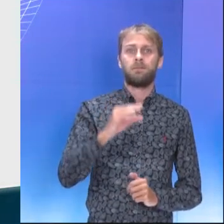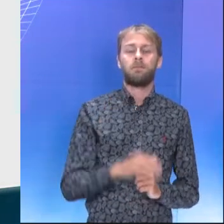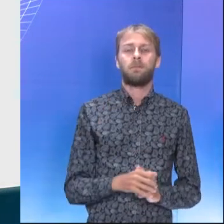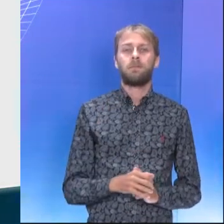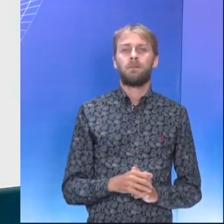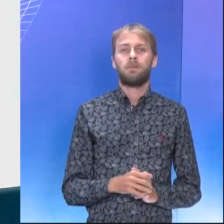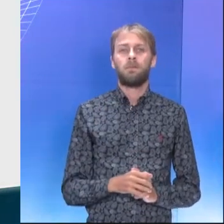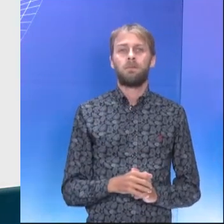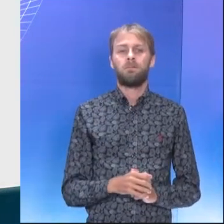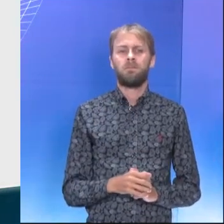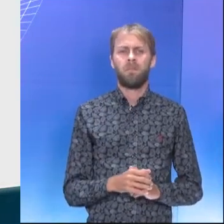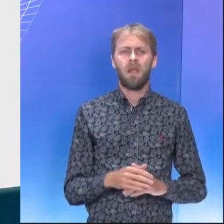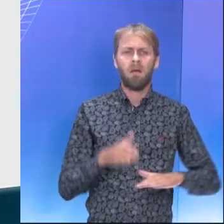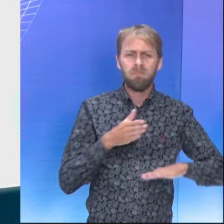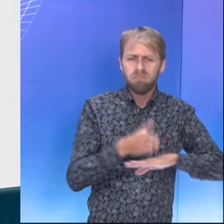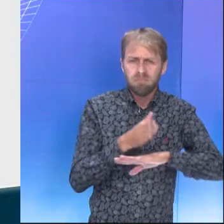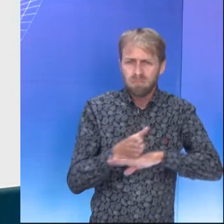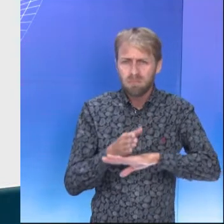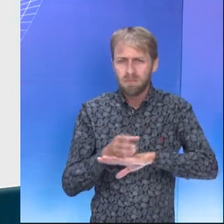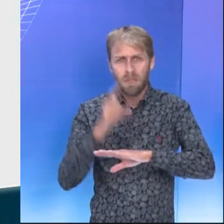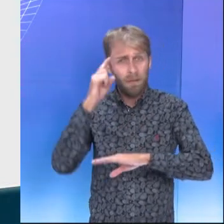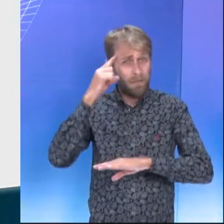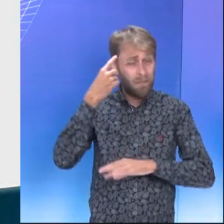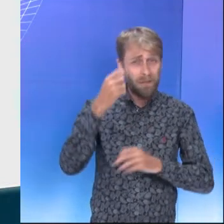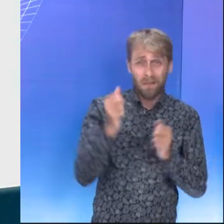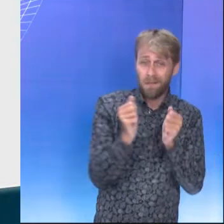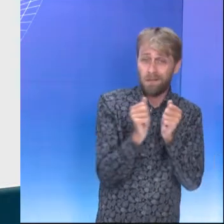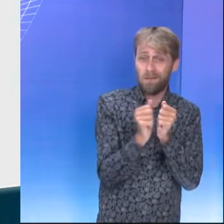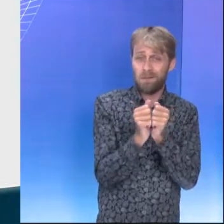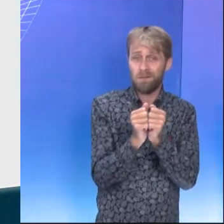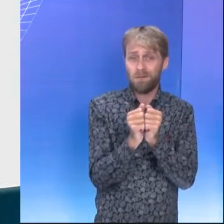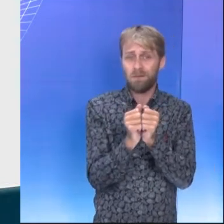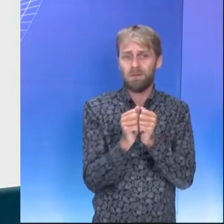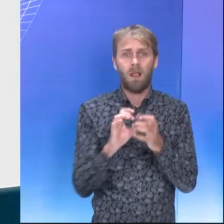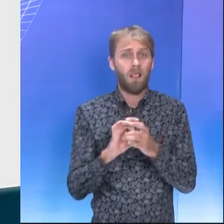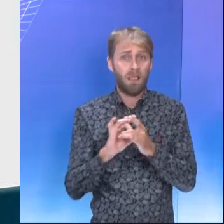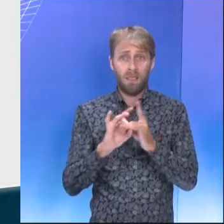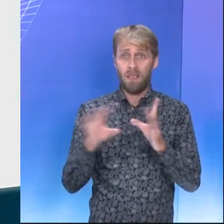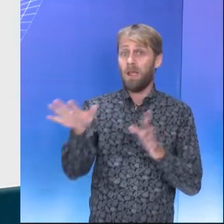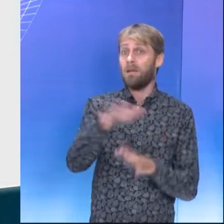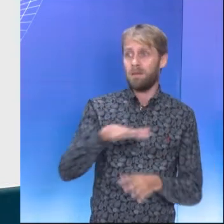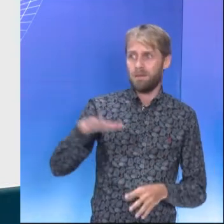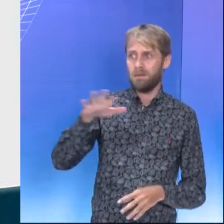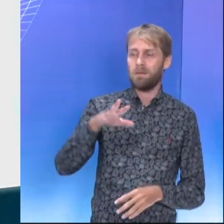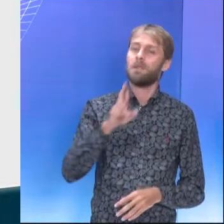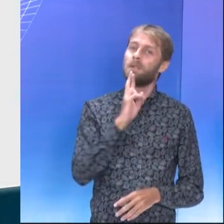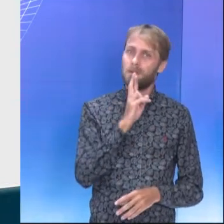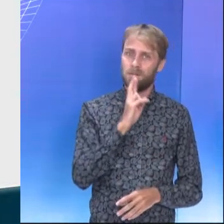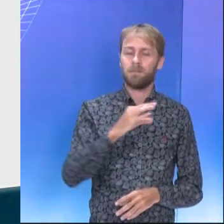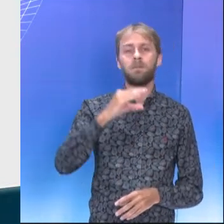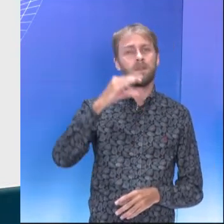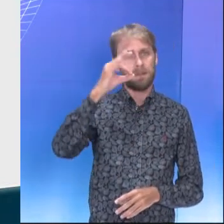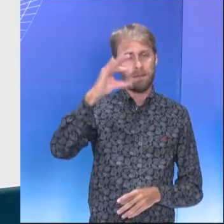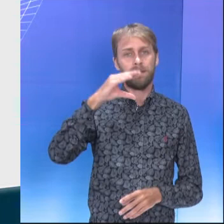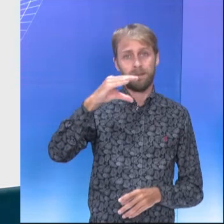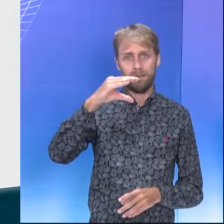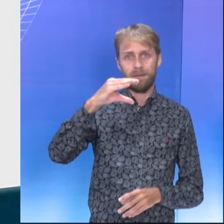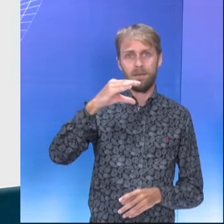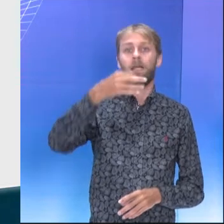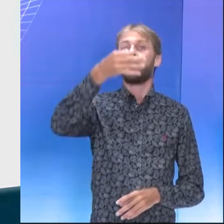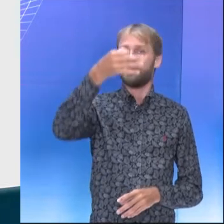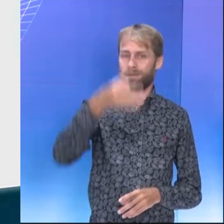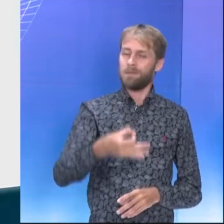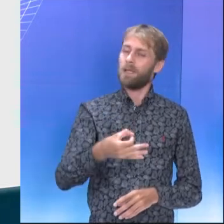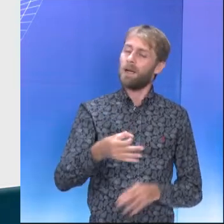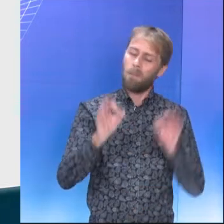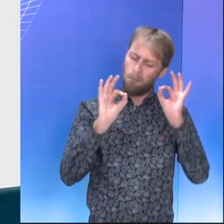sobre intervenção consensual e autonomia comunitária. Essa, sim, é a alternativa correta, porque está falando que a